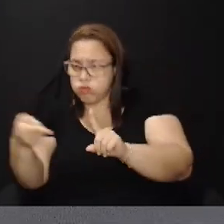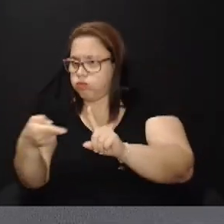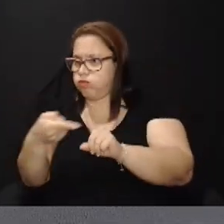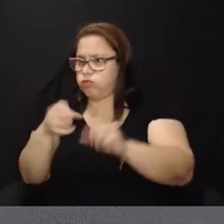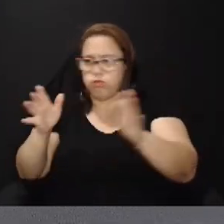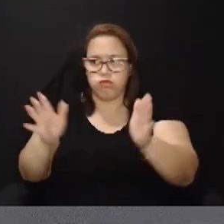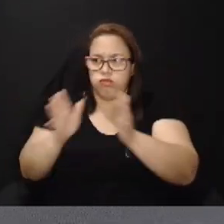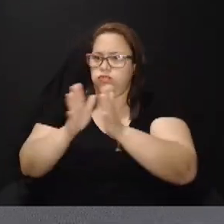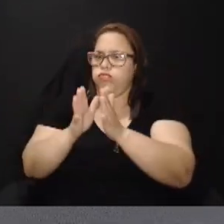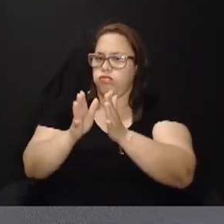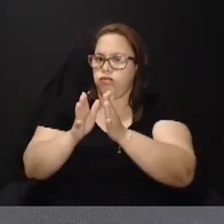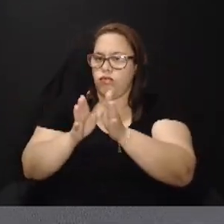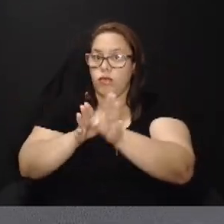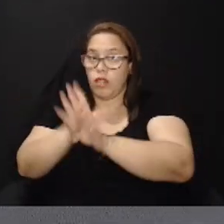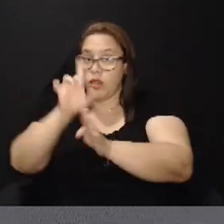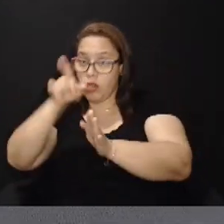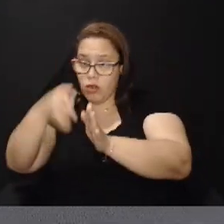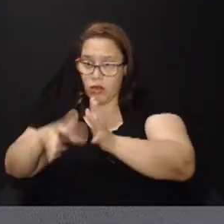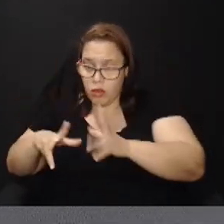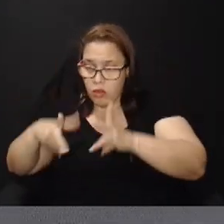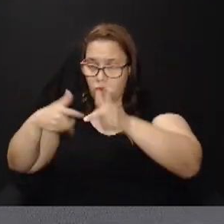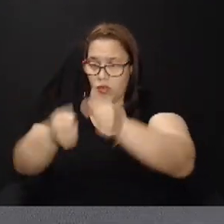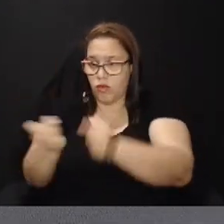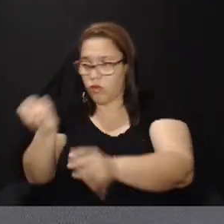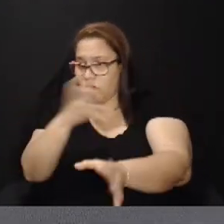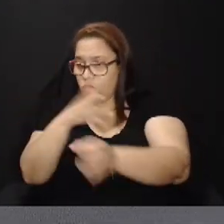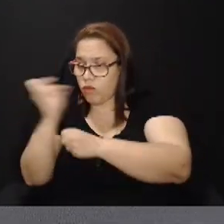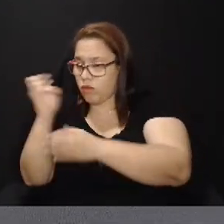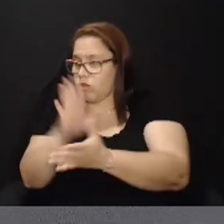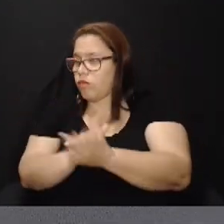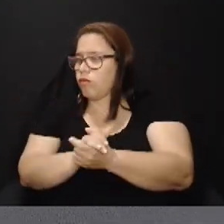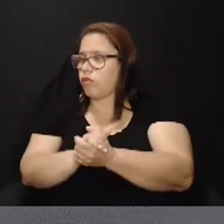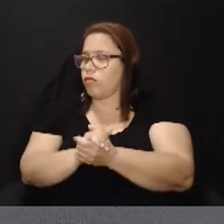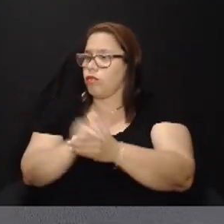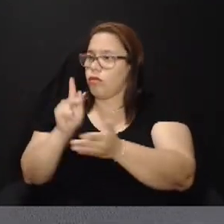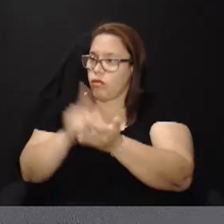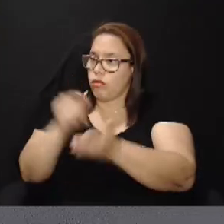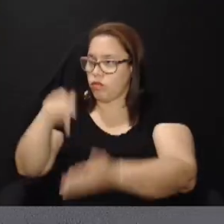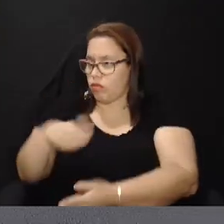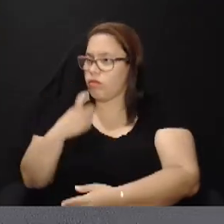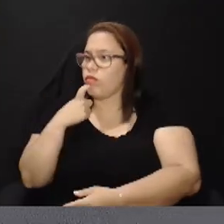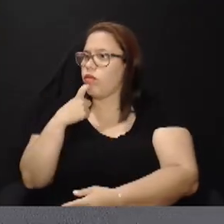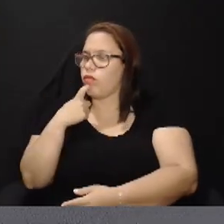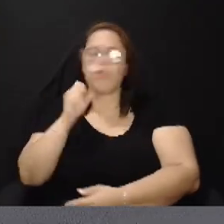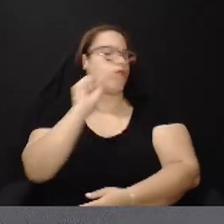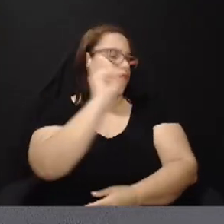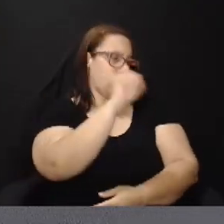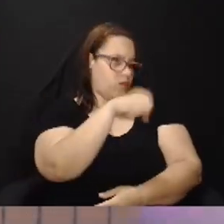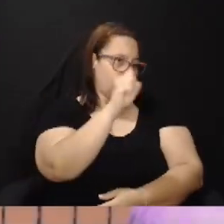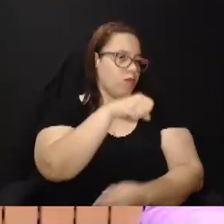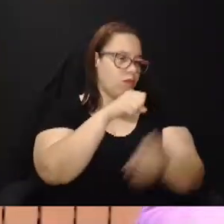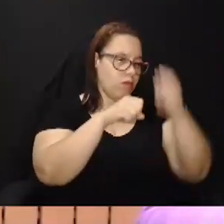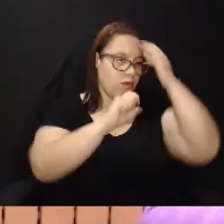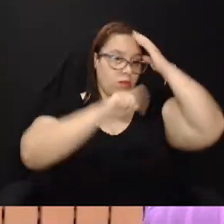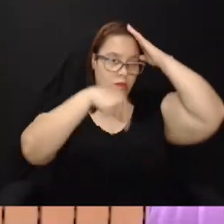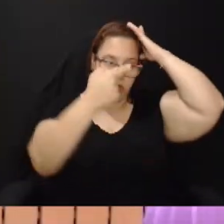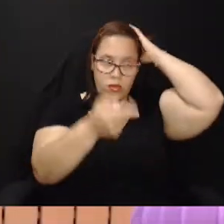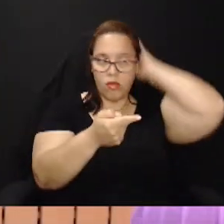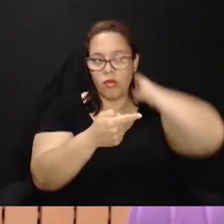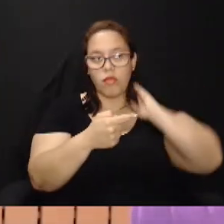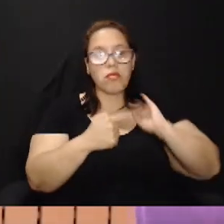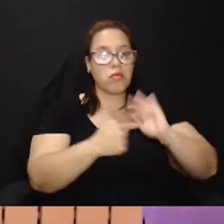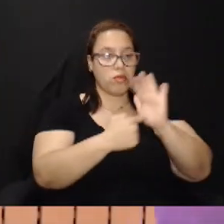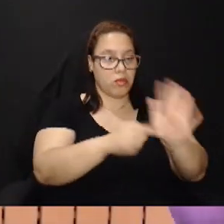apresentar um diagnóstico completo e atualizado desta realidade aqui na cidade? Sim. Além de apresentar esse diagnóstico